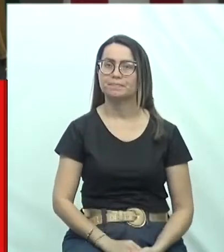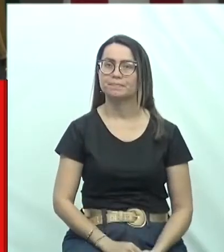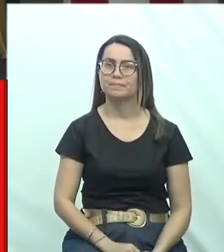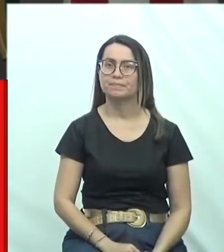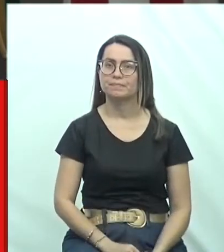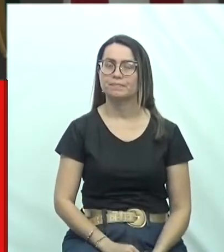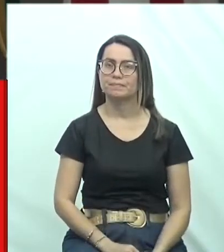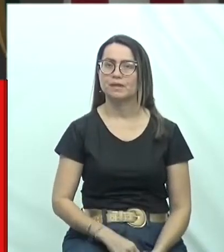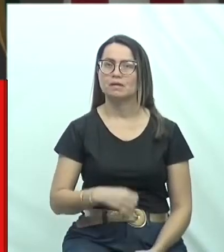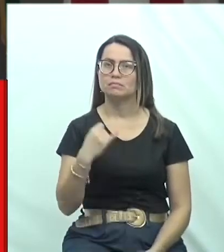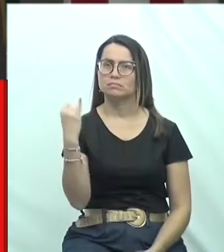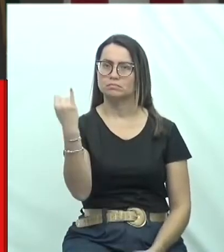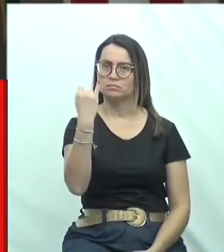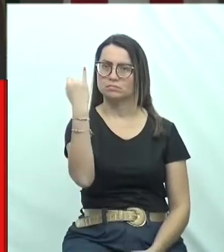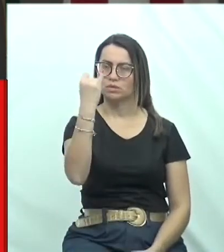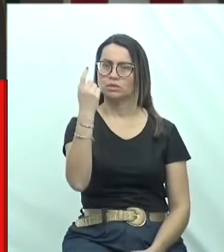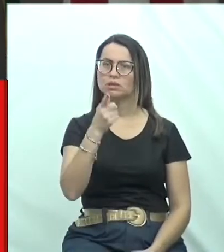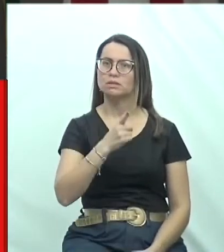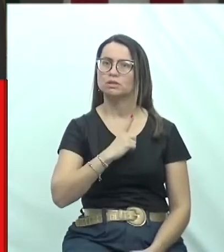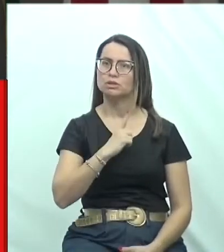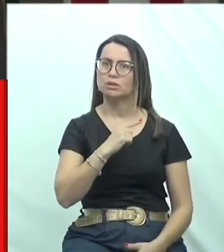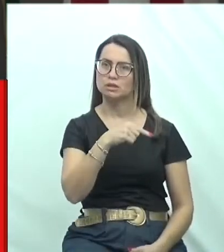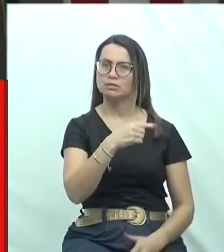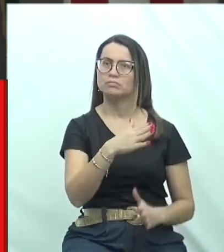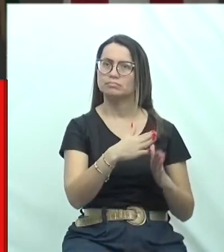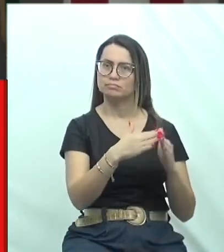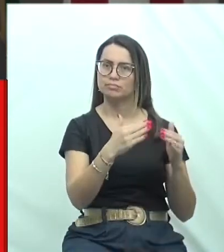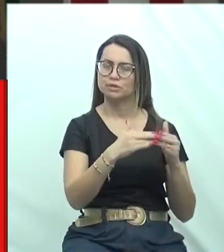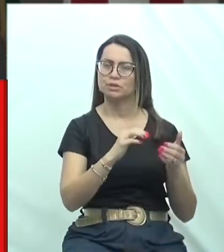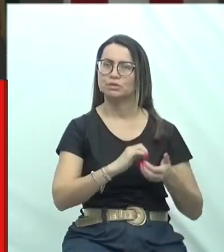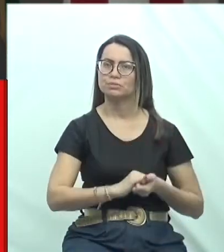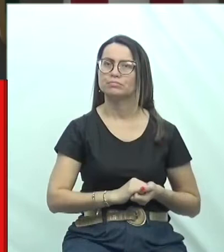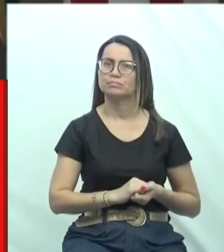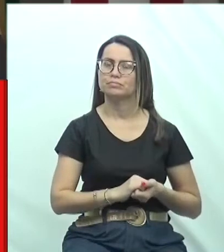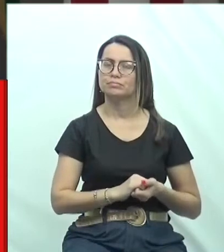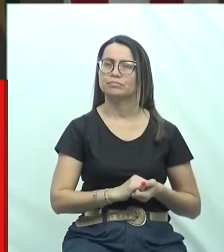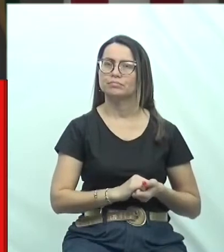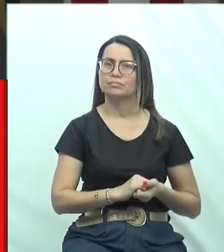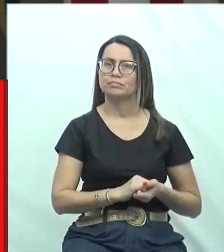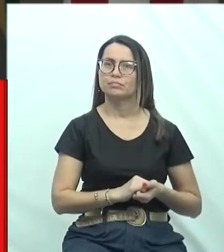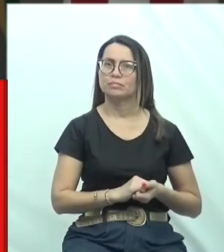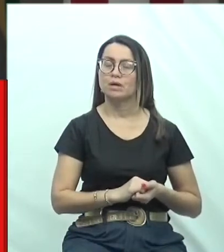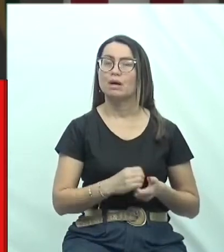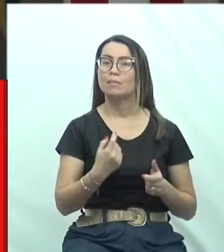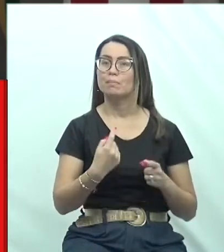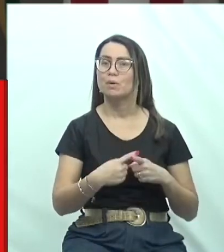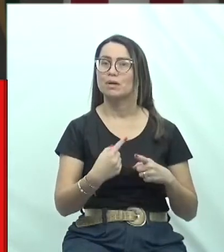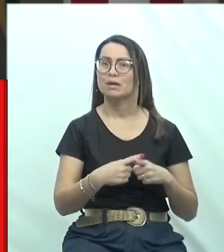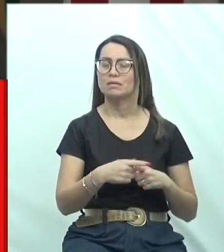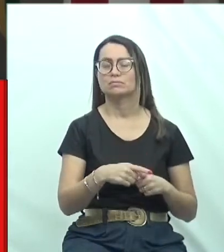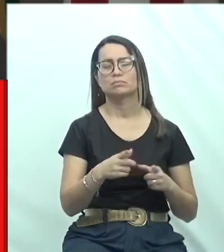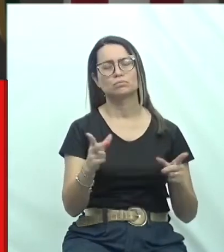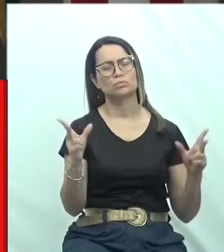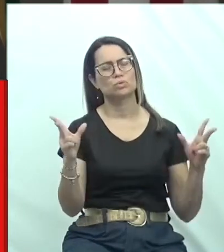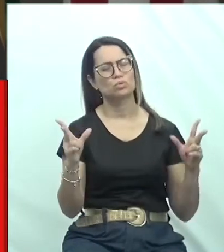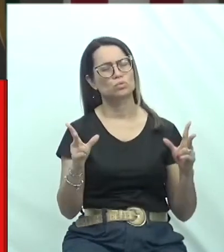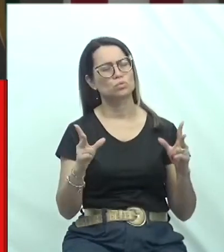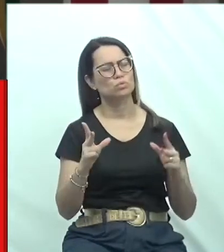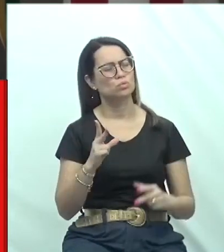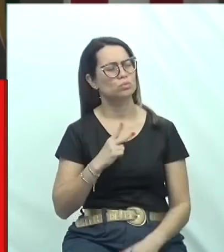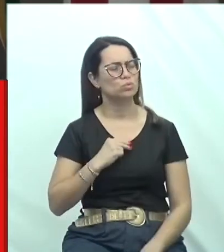da importância de ter esse tipo de instalação nos órgãos públicos, aí vai trazer uma economia enorme,